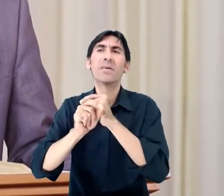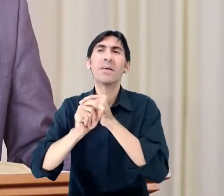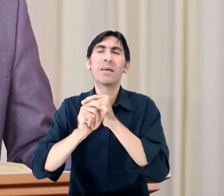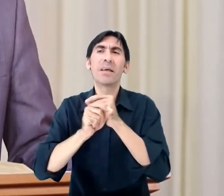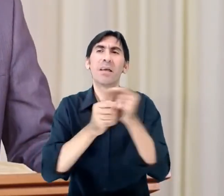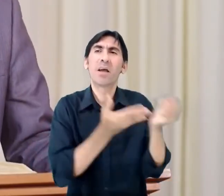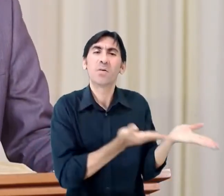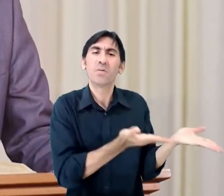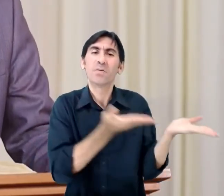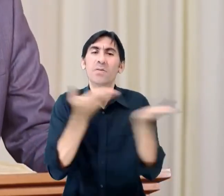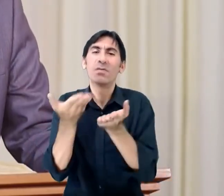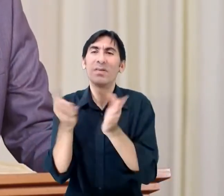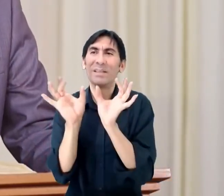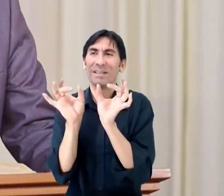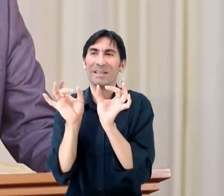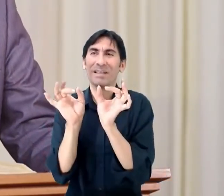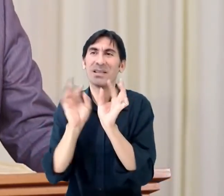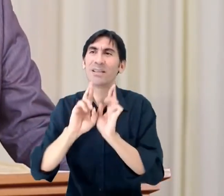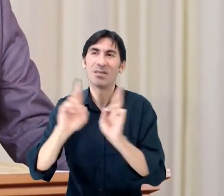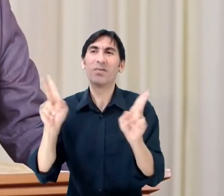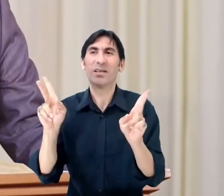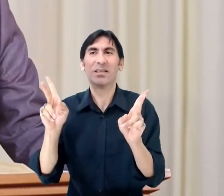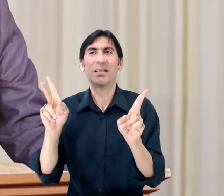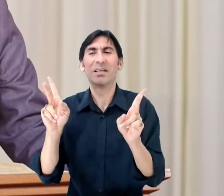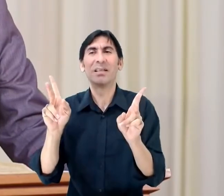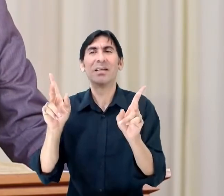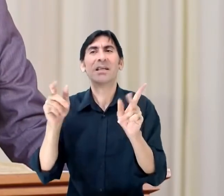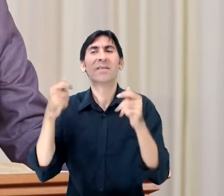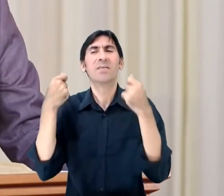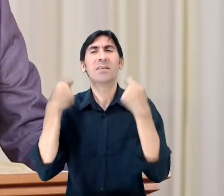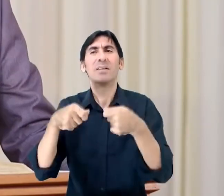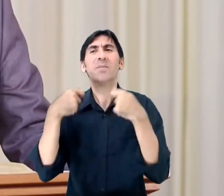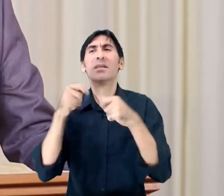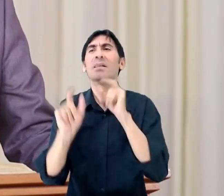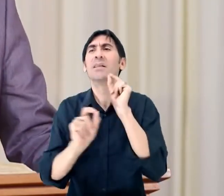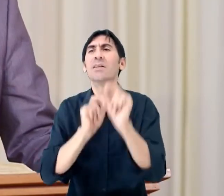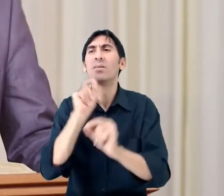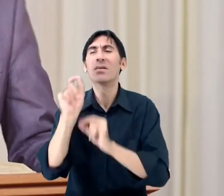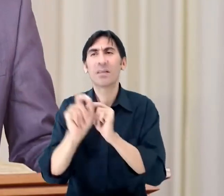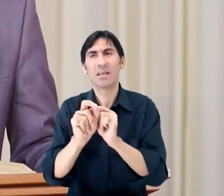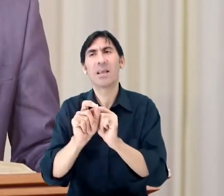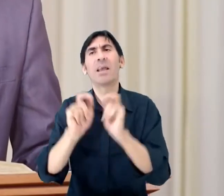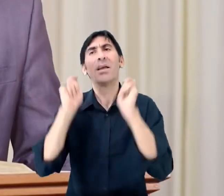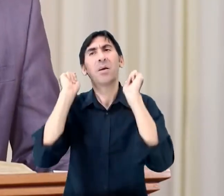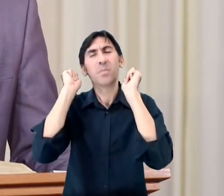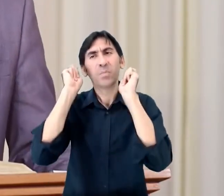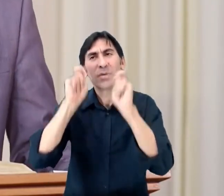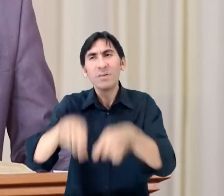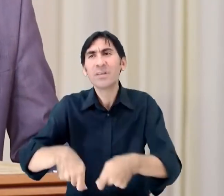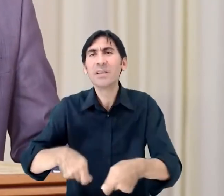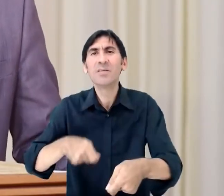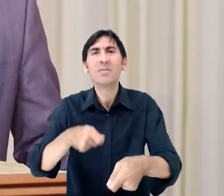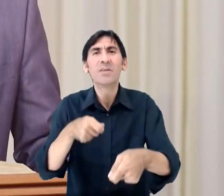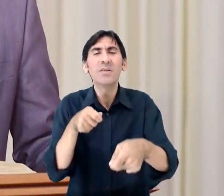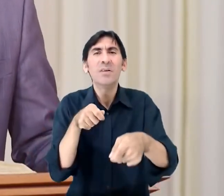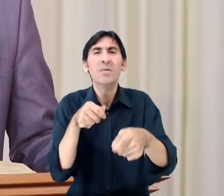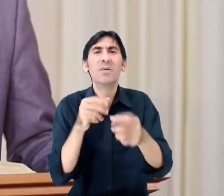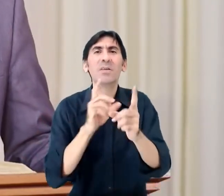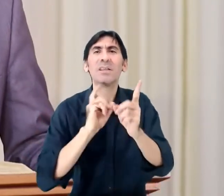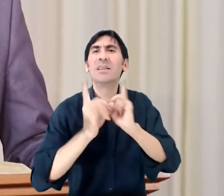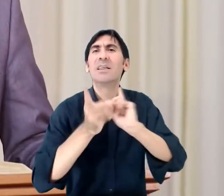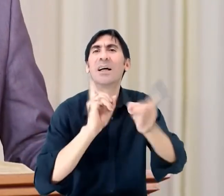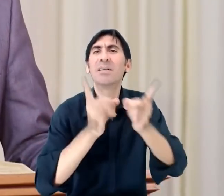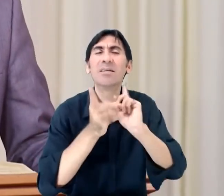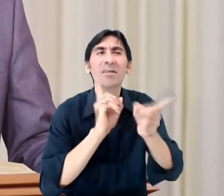diferente. Você precisa entender que você pode conversar com as pessoas indo em seus